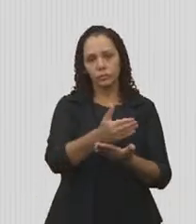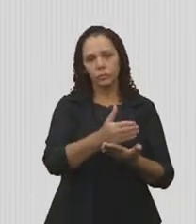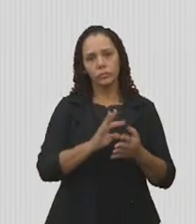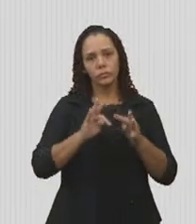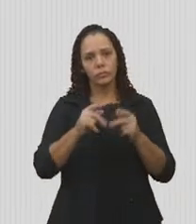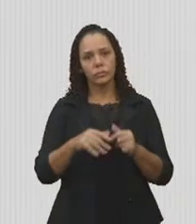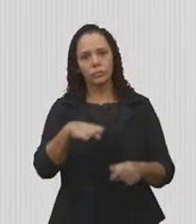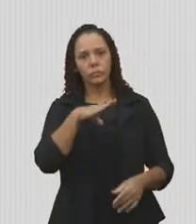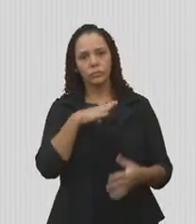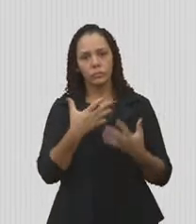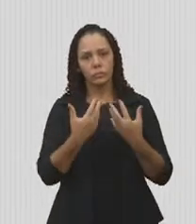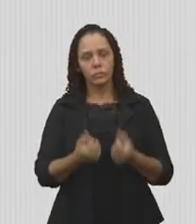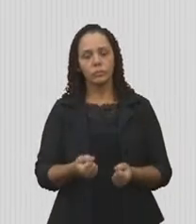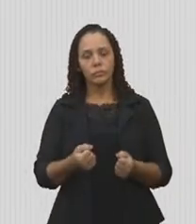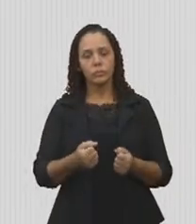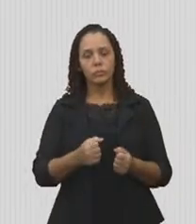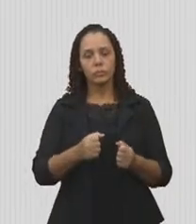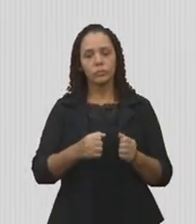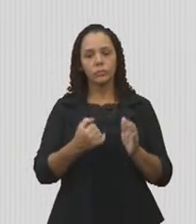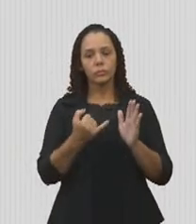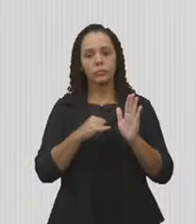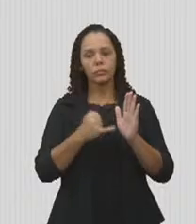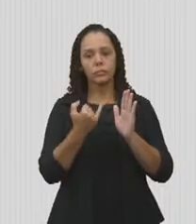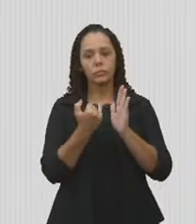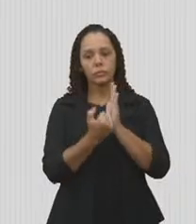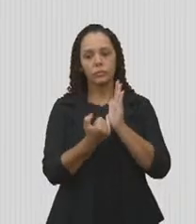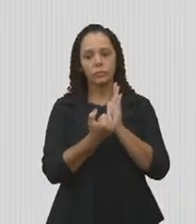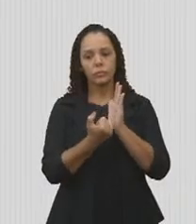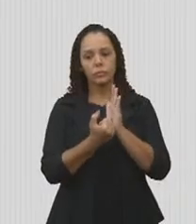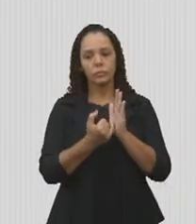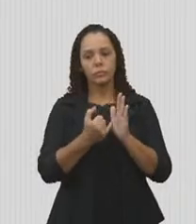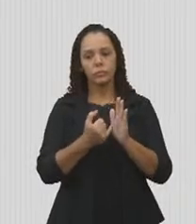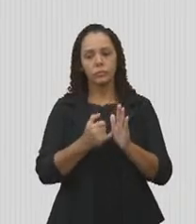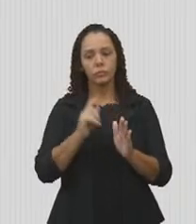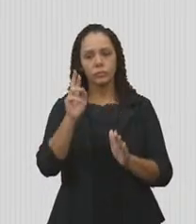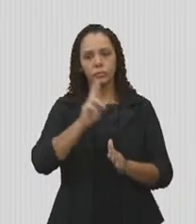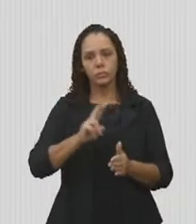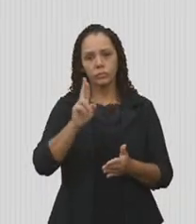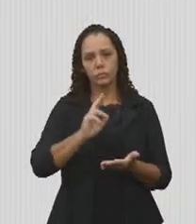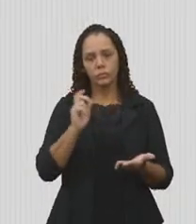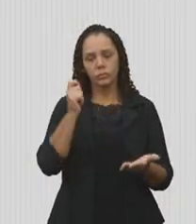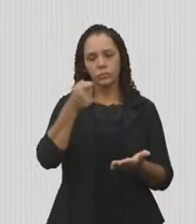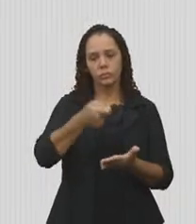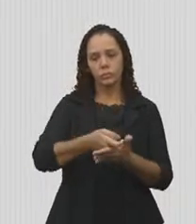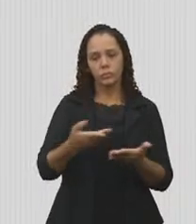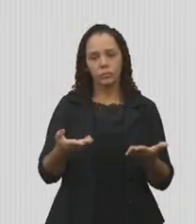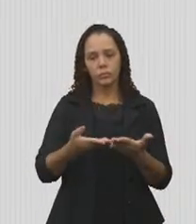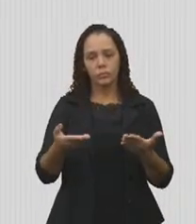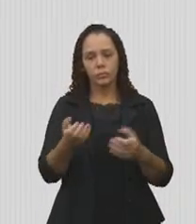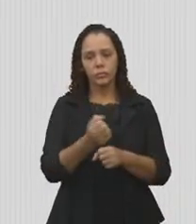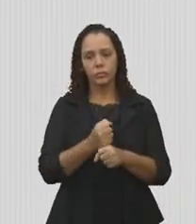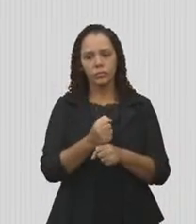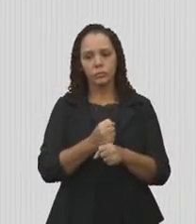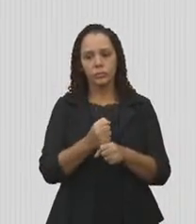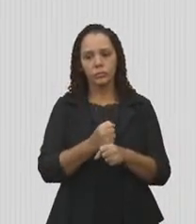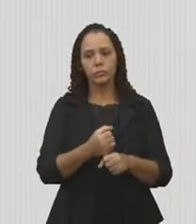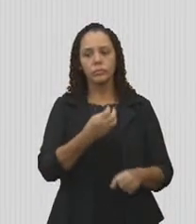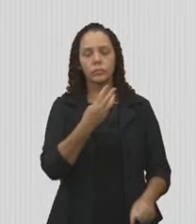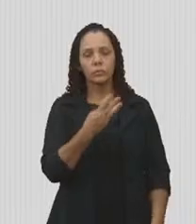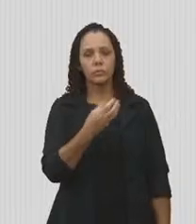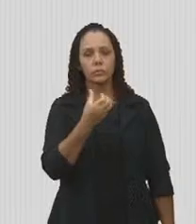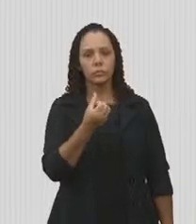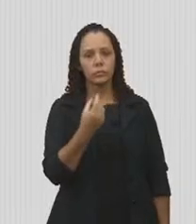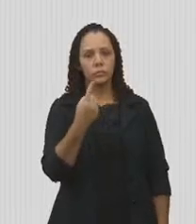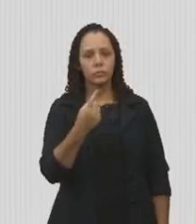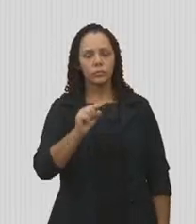recebeu, menos o que ele gastou, as despesas referentes a esse ano de 2025, 361 milhões, os